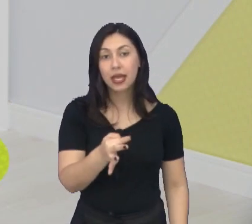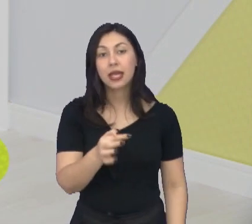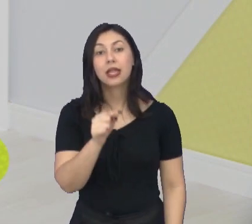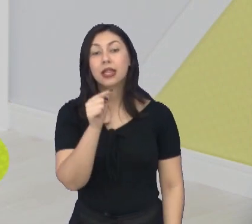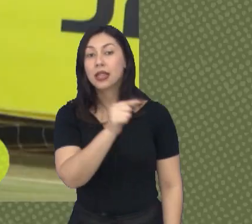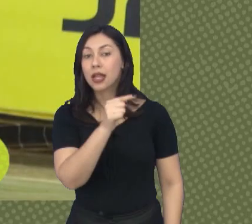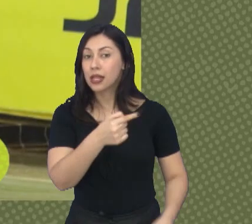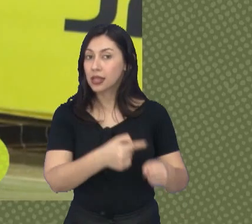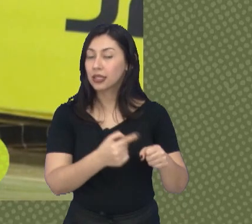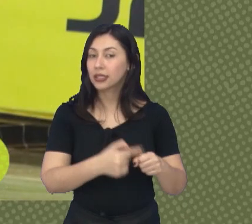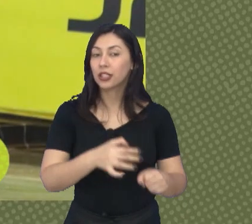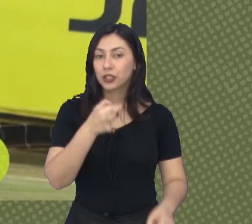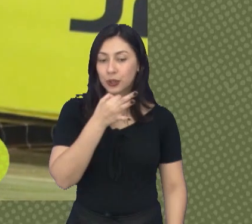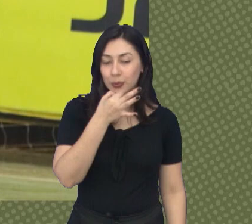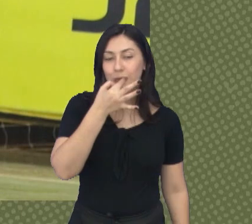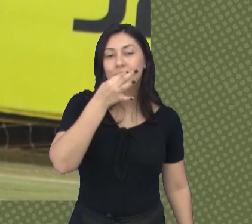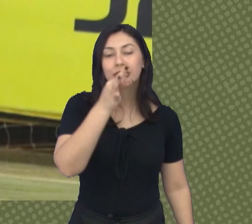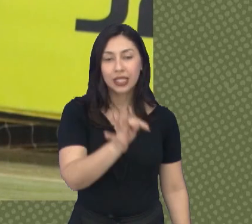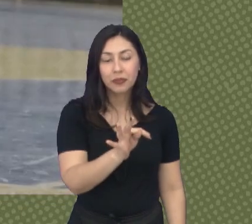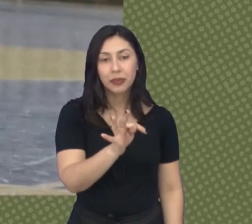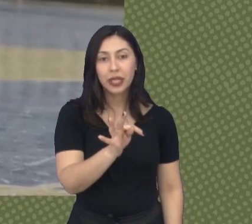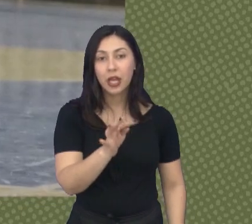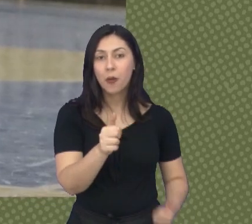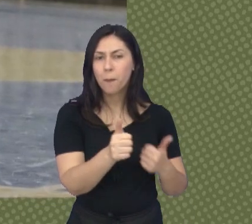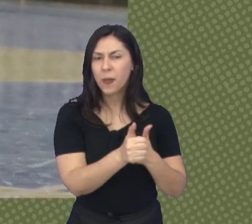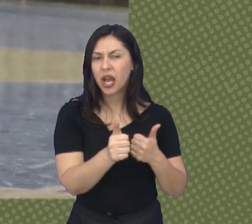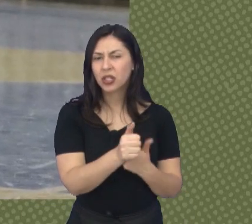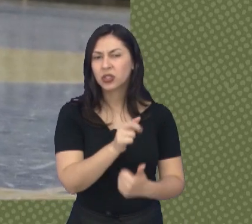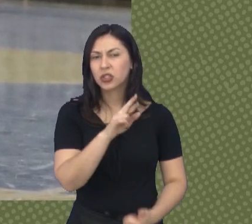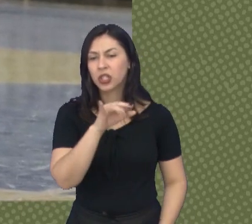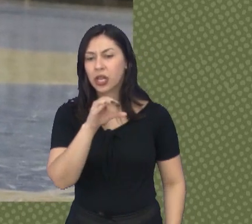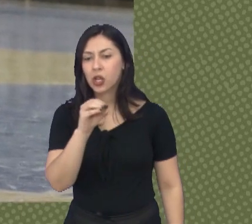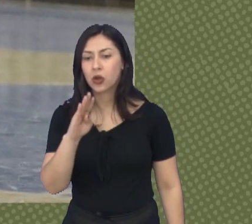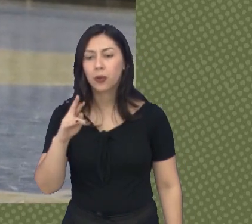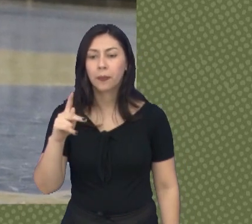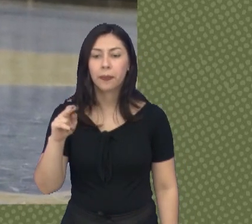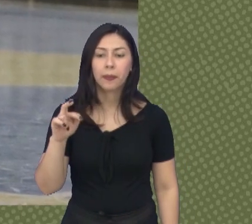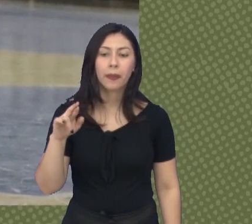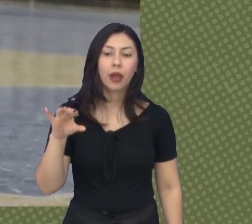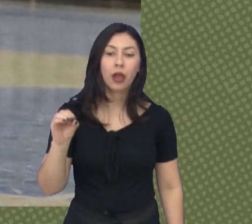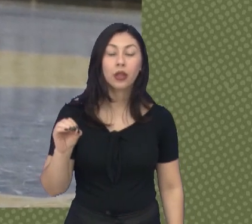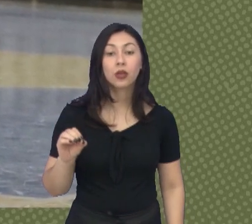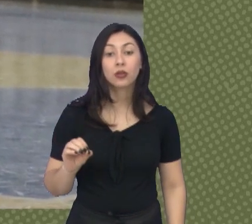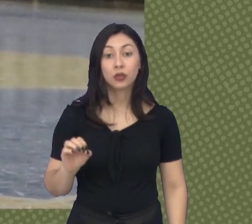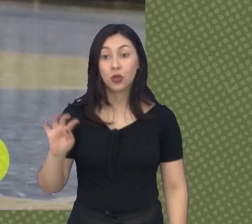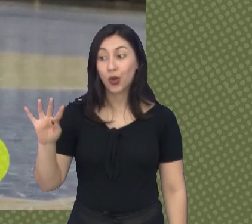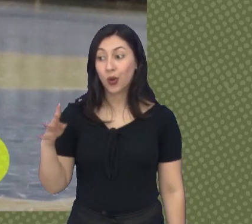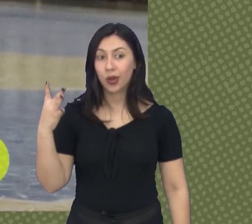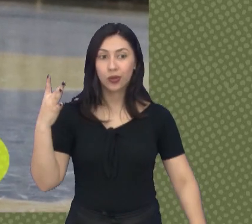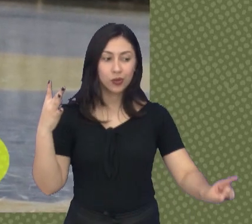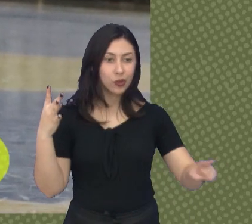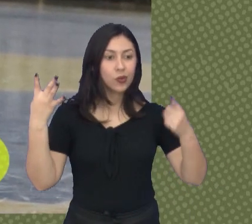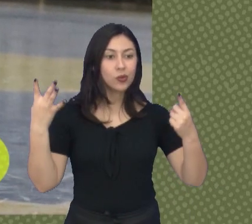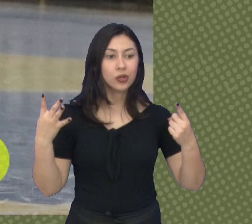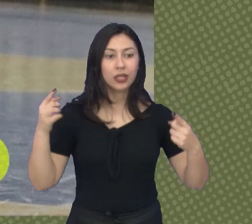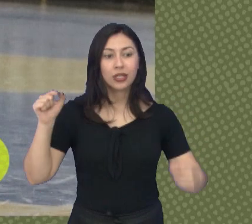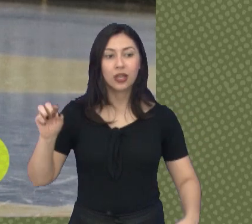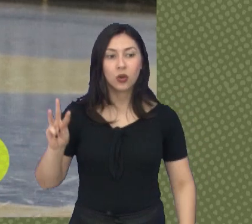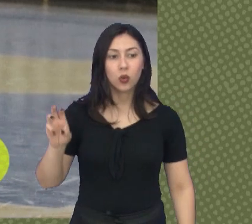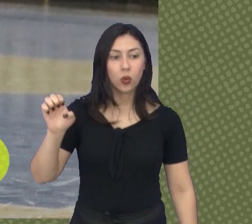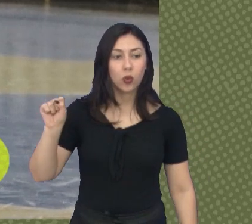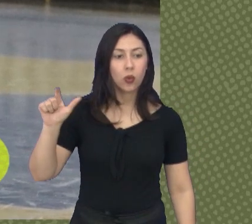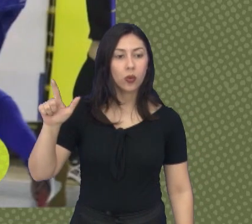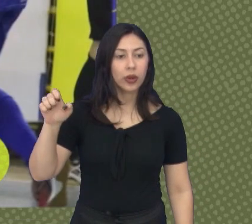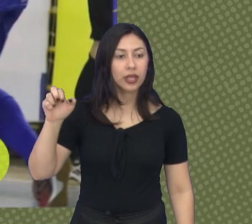na cidade de Tanabi, que fica ali na região de Rio Preto, e venceu por 4-1, com gols do Wesley, Vandinho, do goleiro Leandro